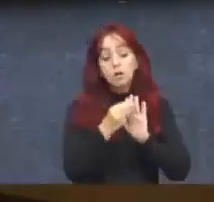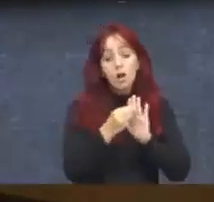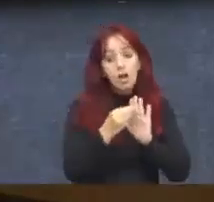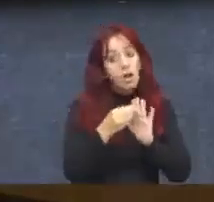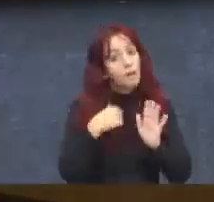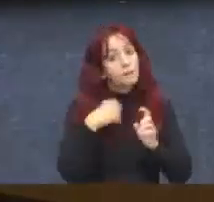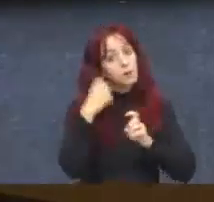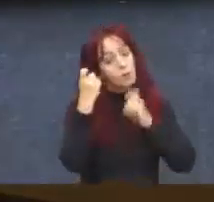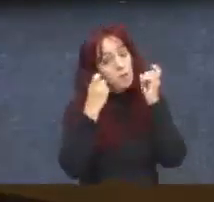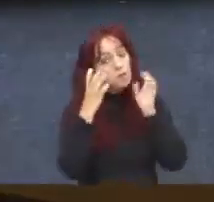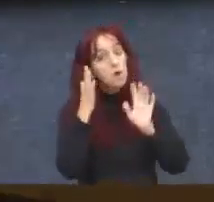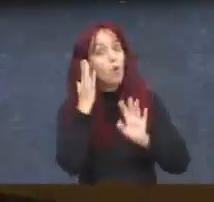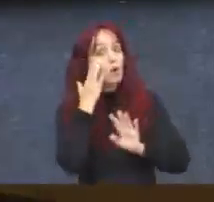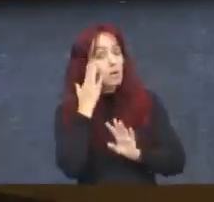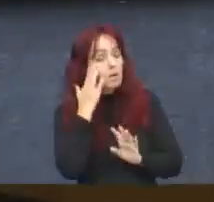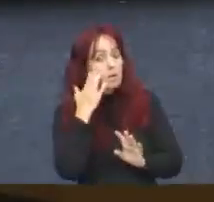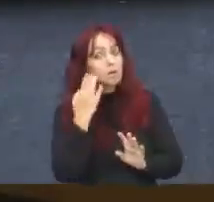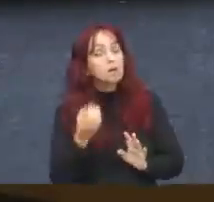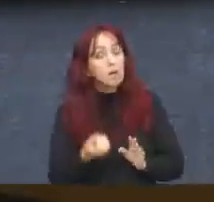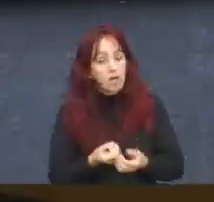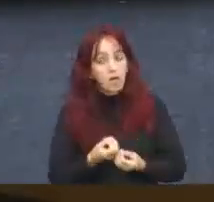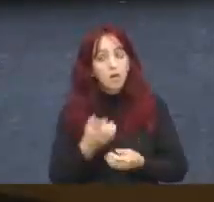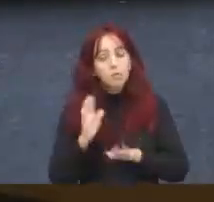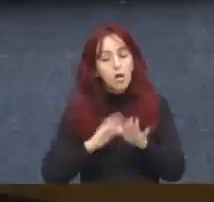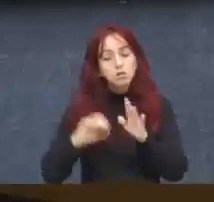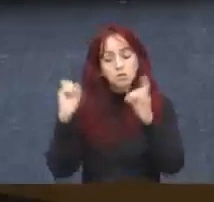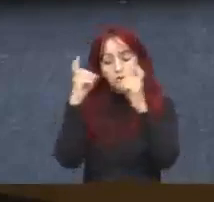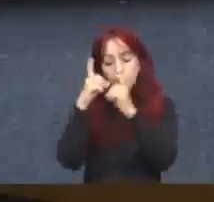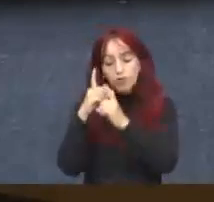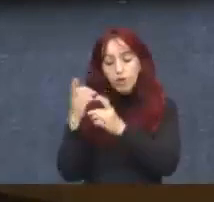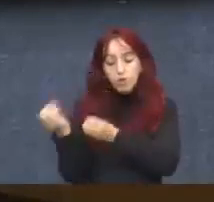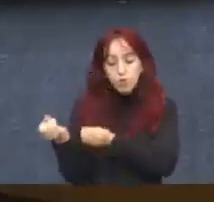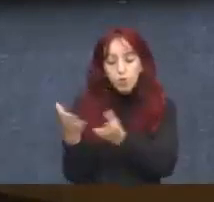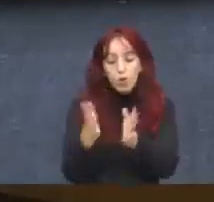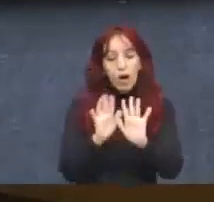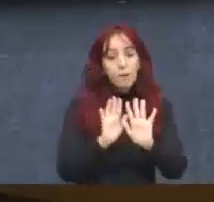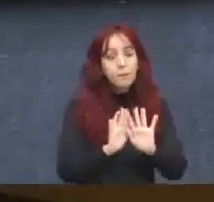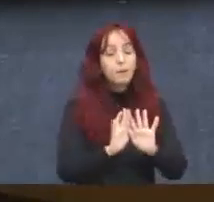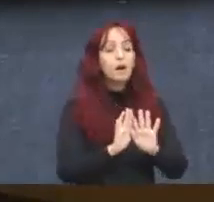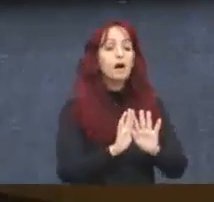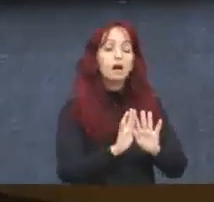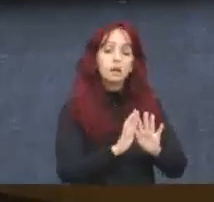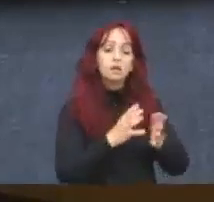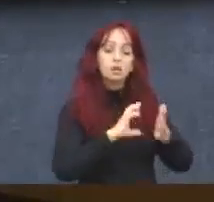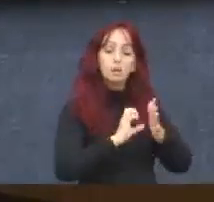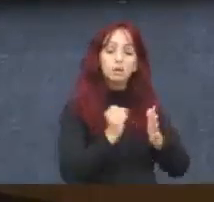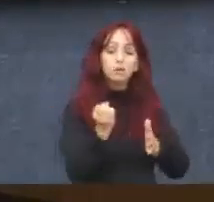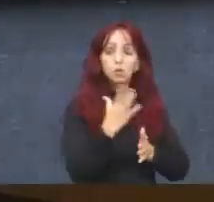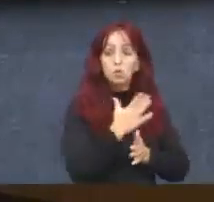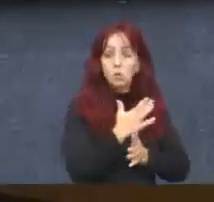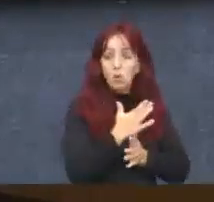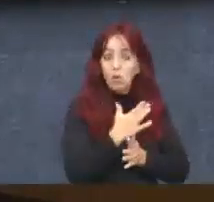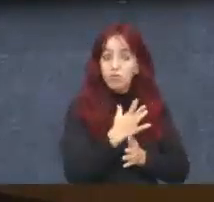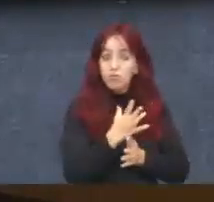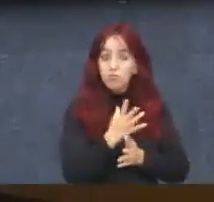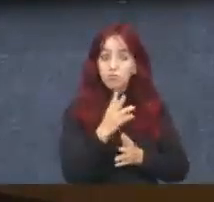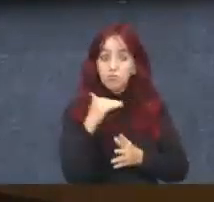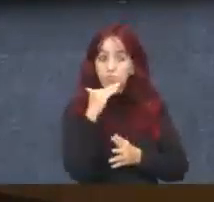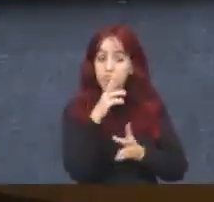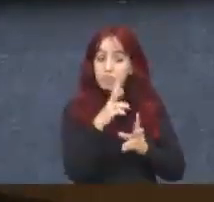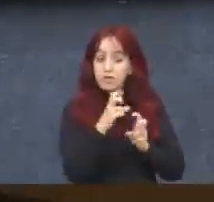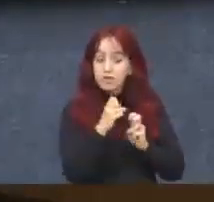entendo a questão da burocratização, mas que o Partido Novo não me escute, mas